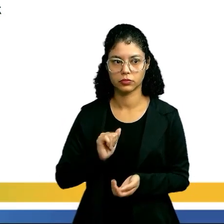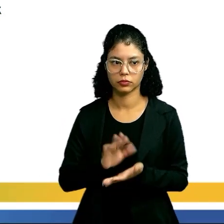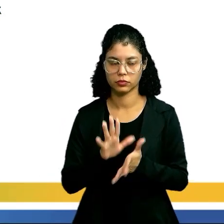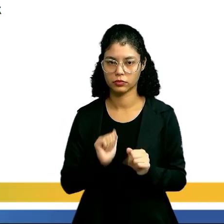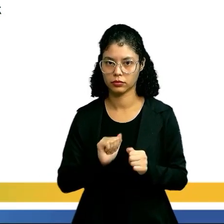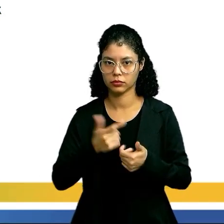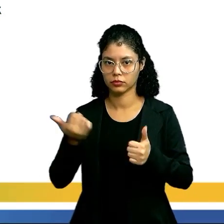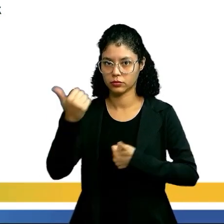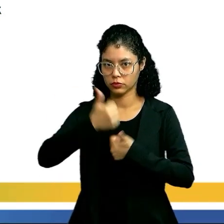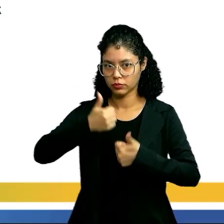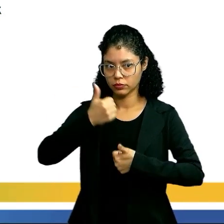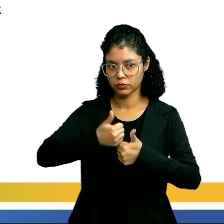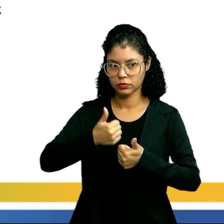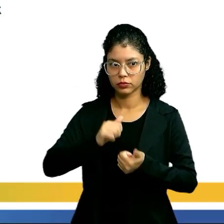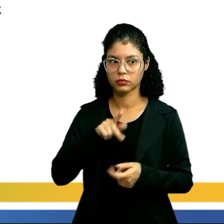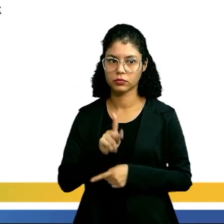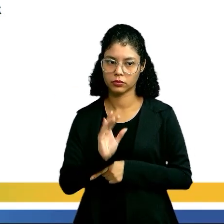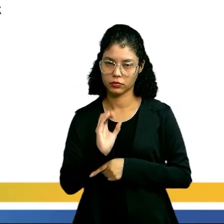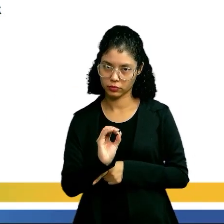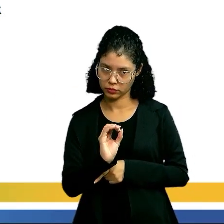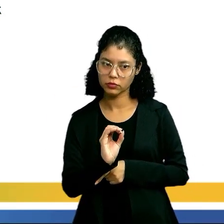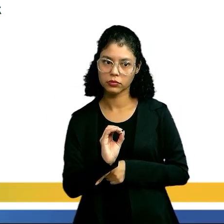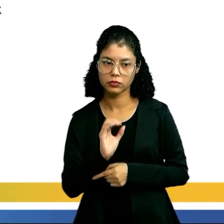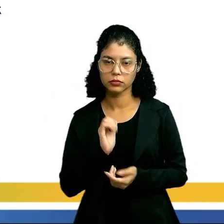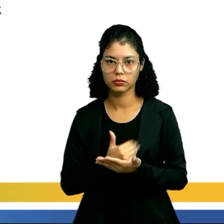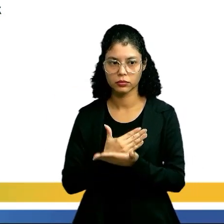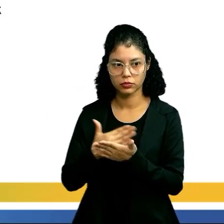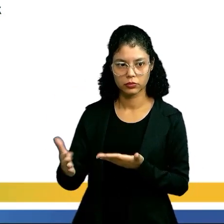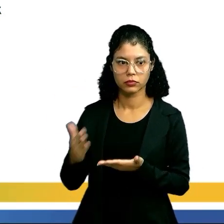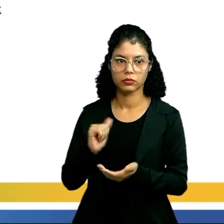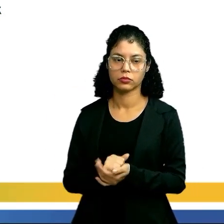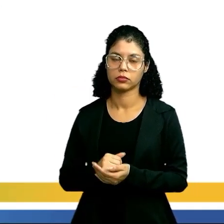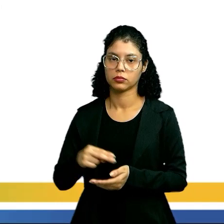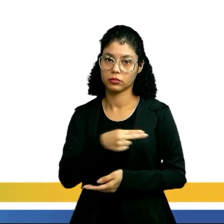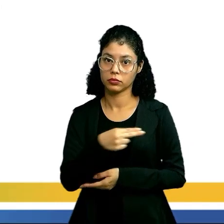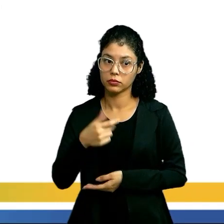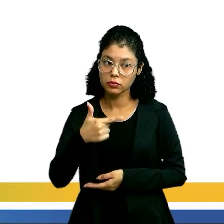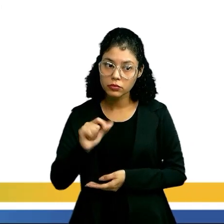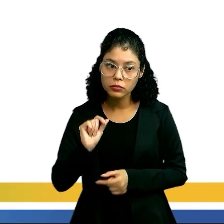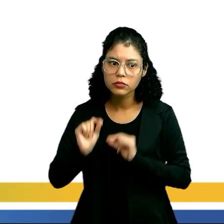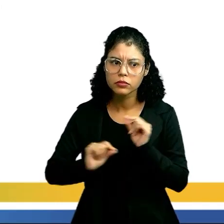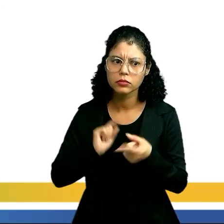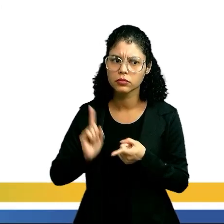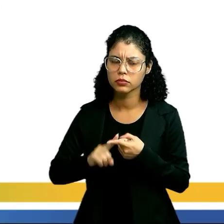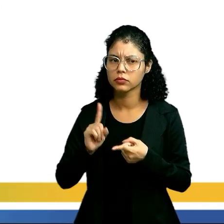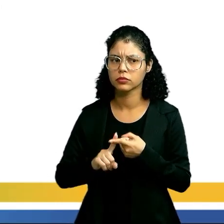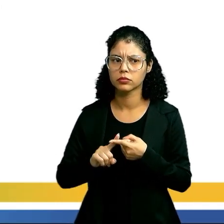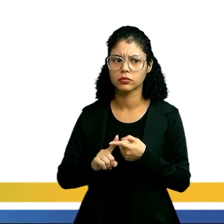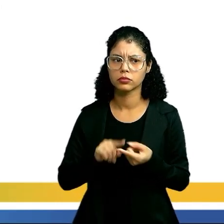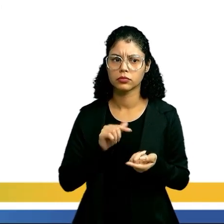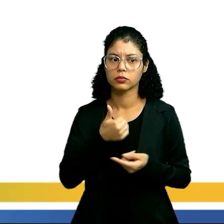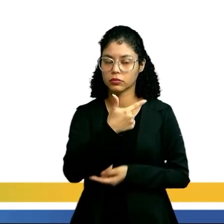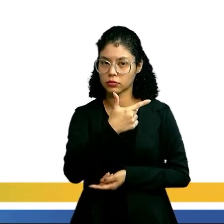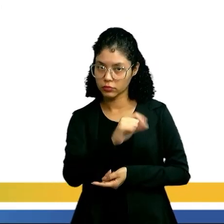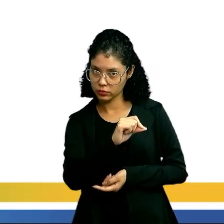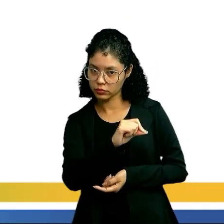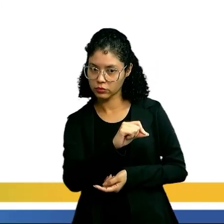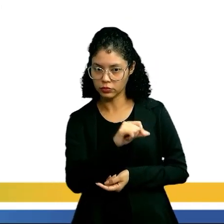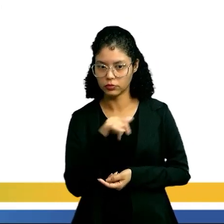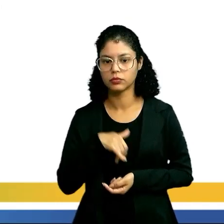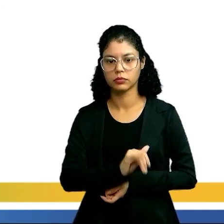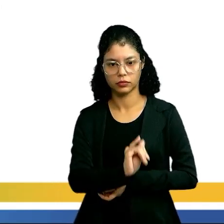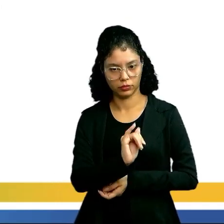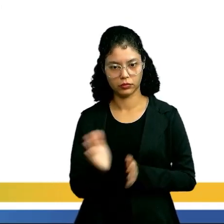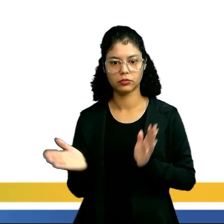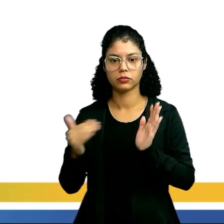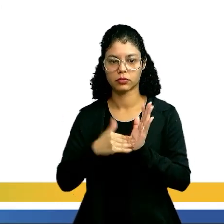pega a função e pega o Q de zero, que é o inicial. Ele é igual a 20. Por que é igual a 20? Porque ela parte do 20 no eixo Y,